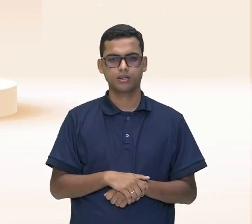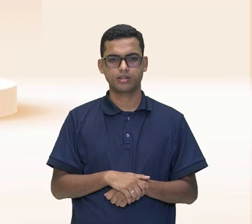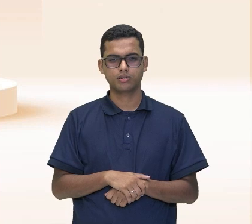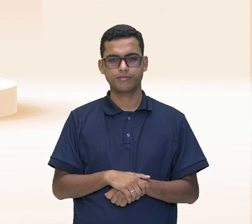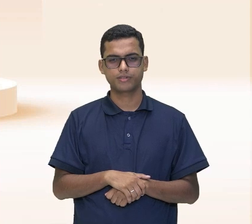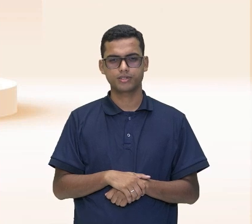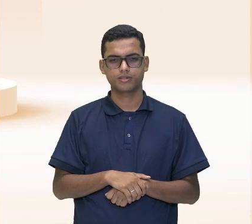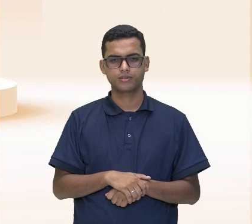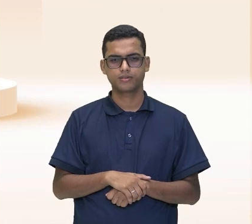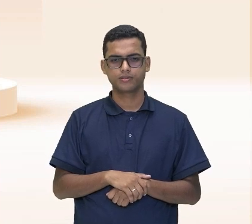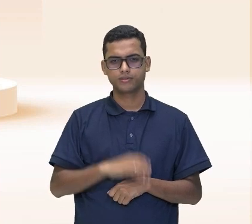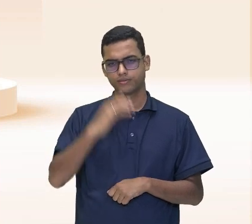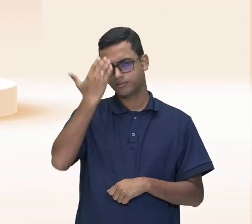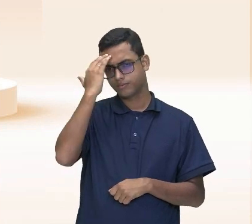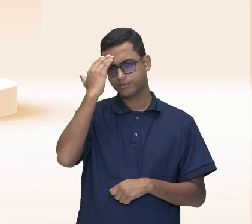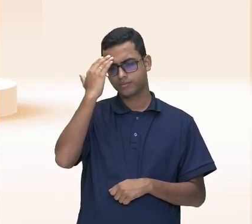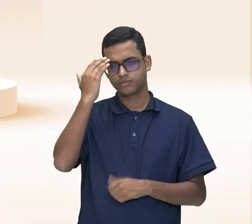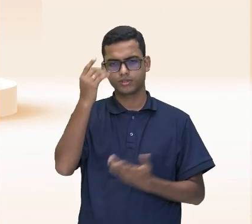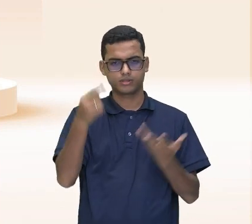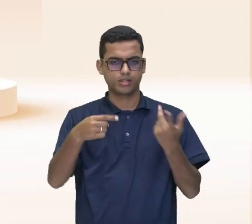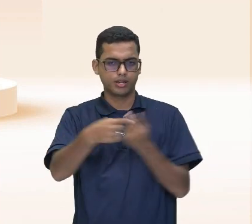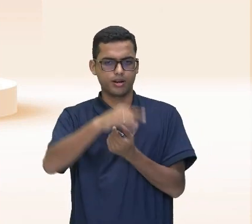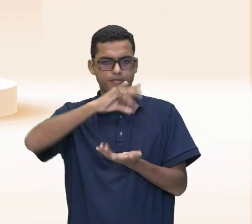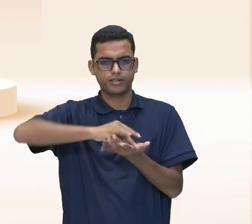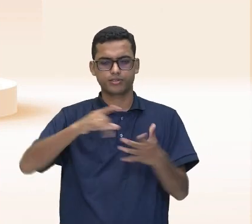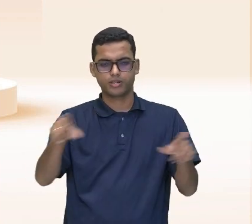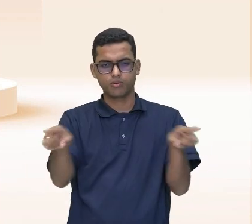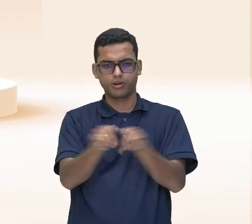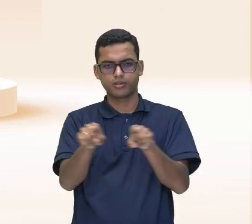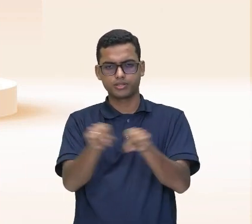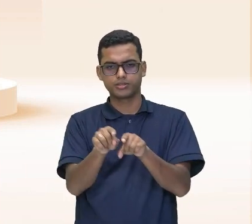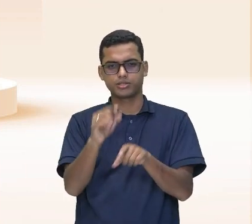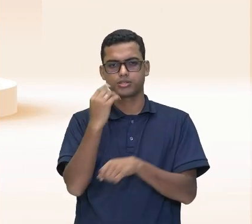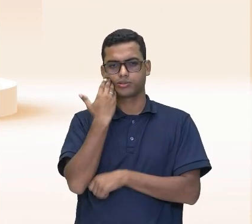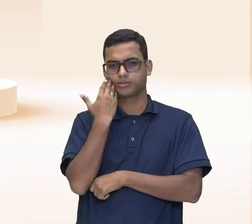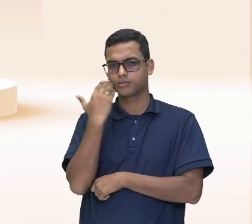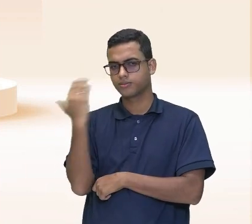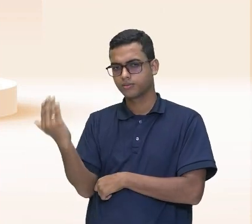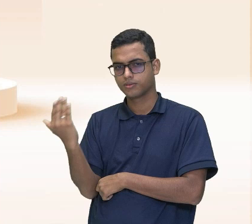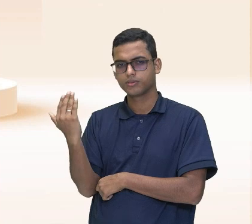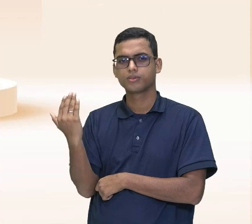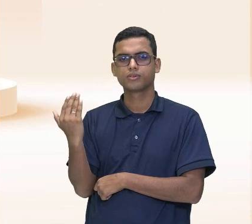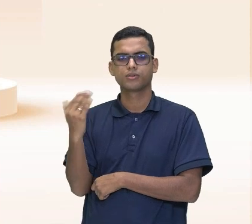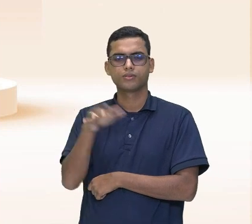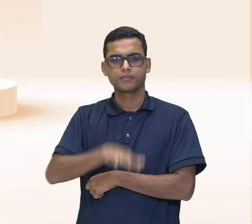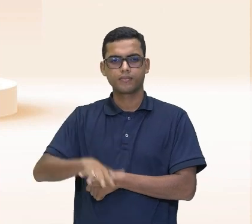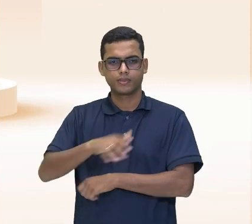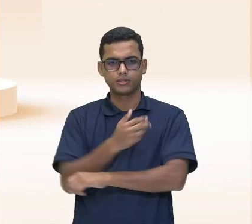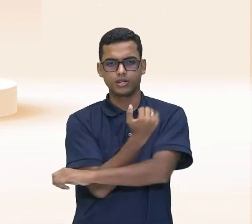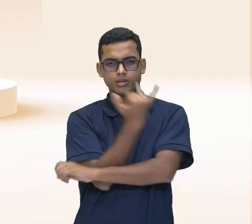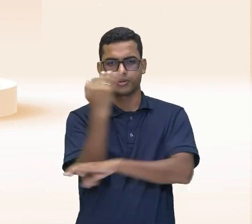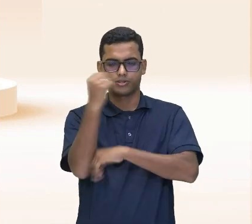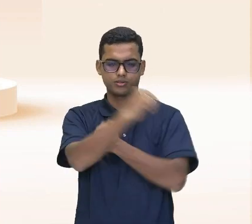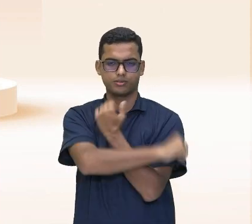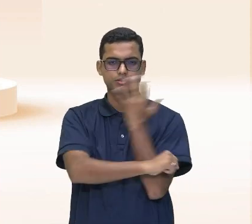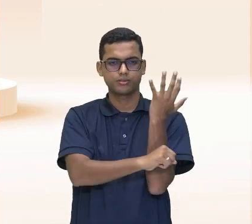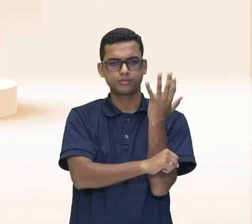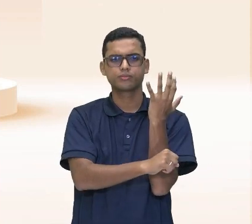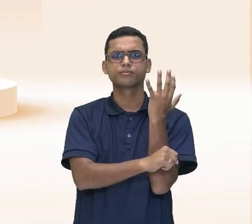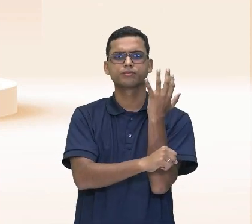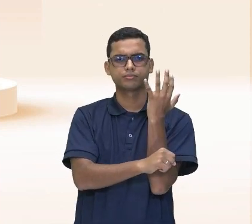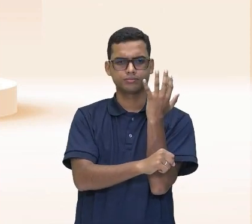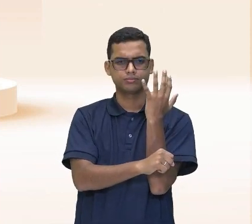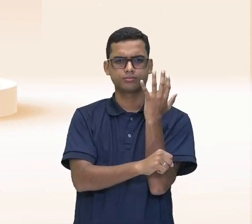Amazônia. Então ninguém pode julgar pelo padrão ocidental. Né? Não pode. Está